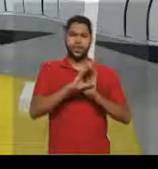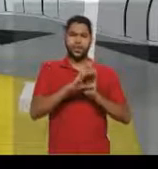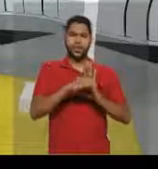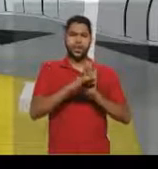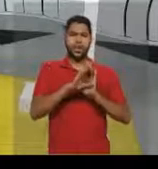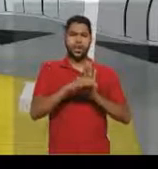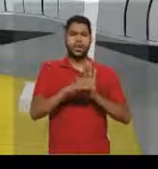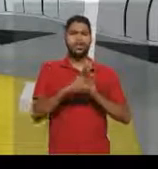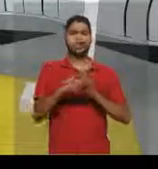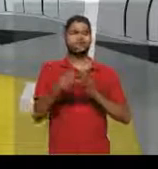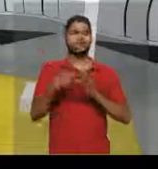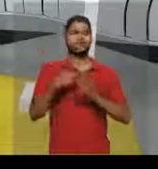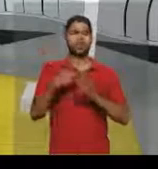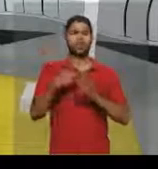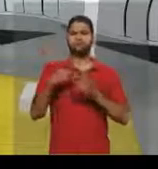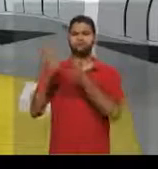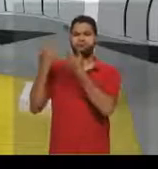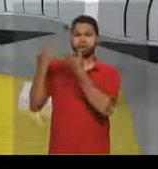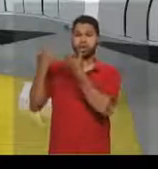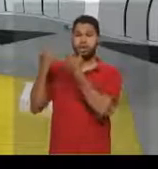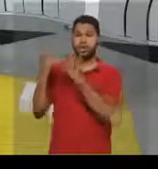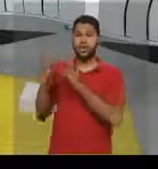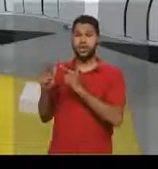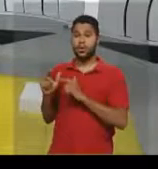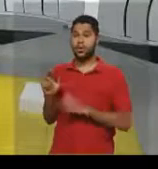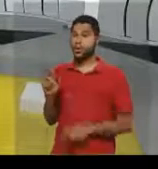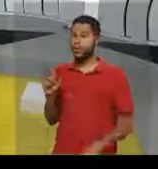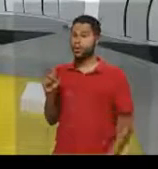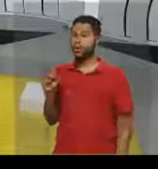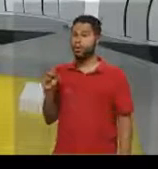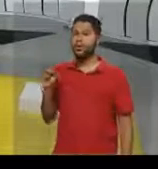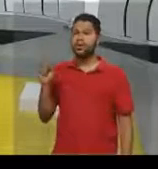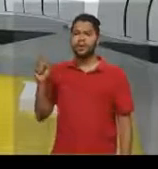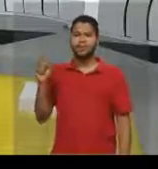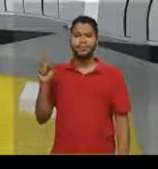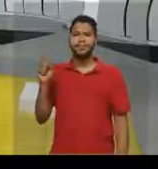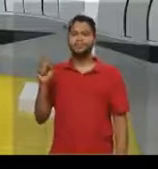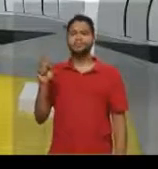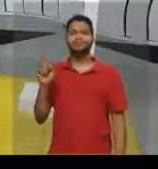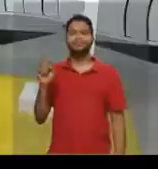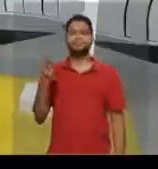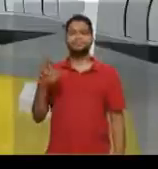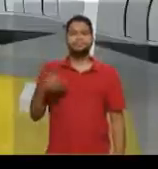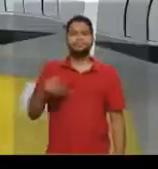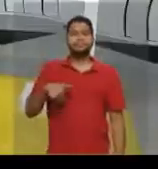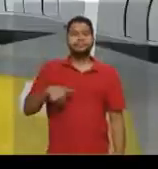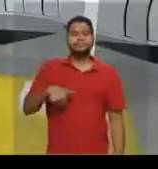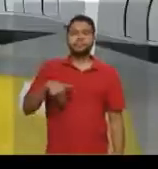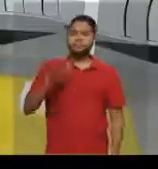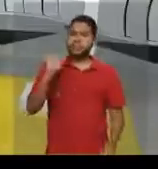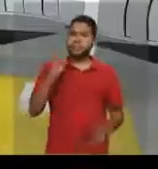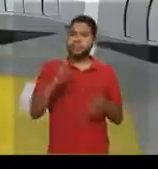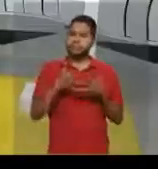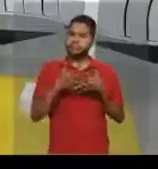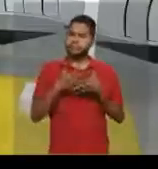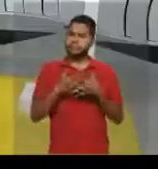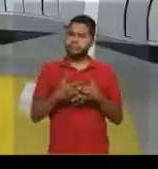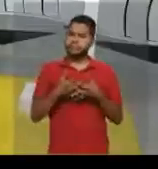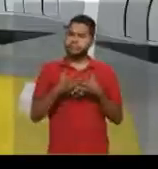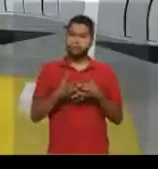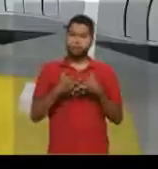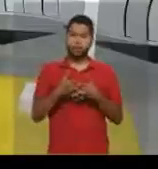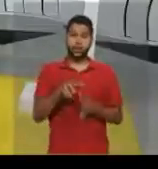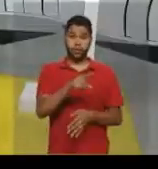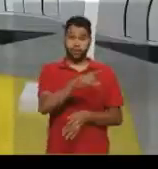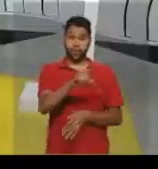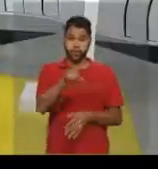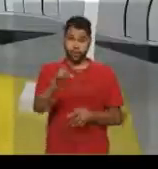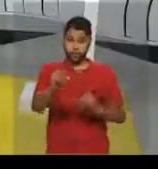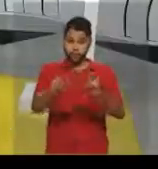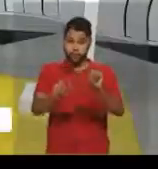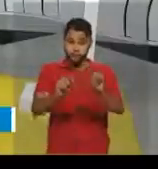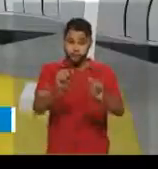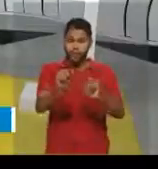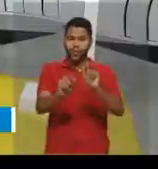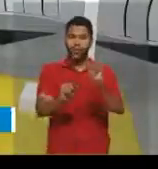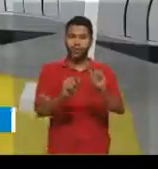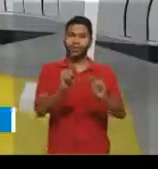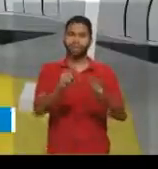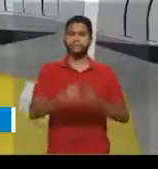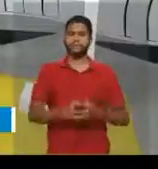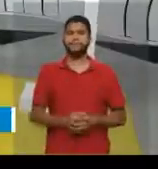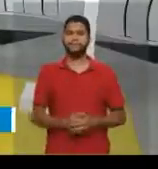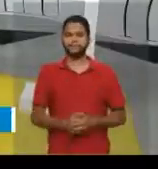todas as linguagens, essa é um pouquinho mais complicado. Então, vocês vão fazer o seguinte para mim.